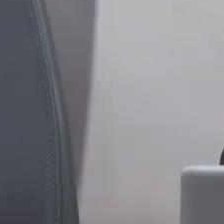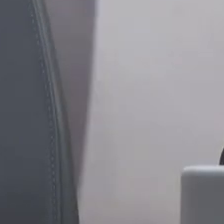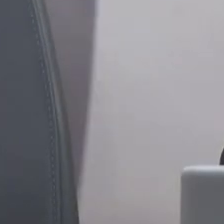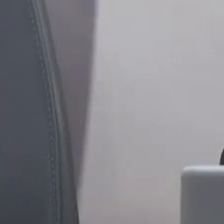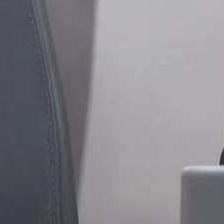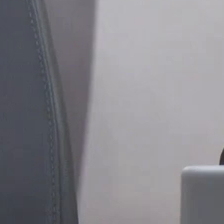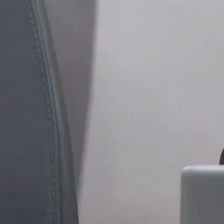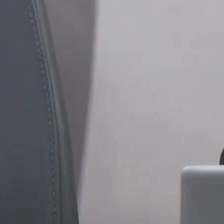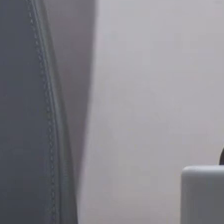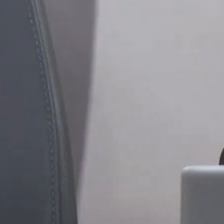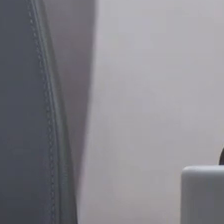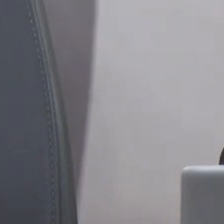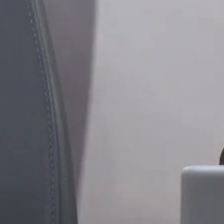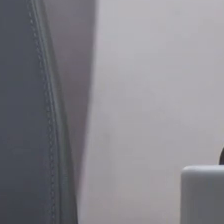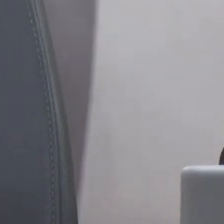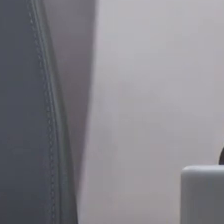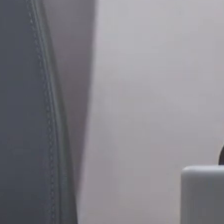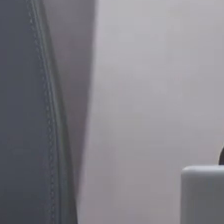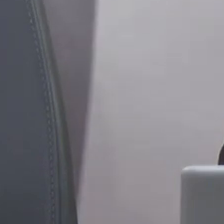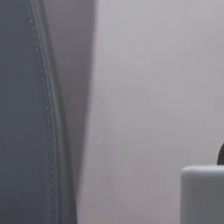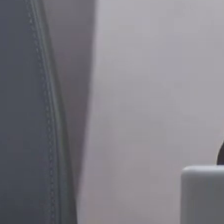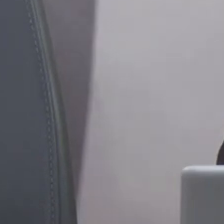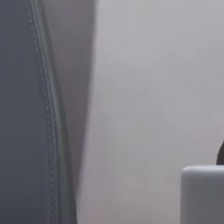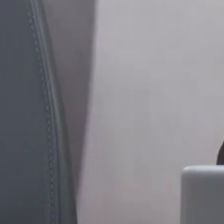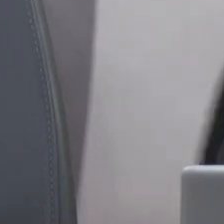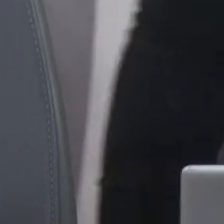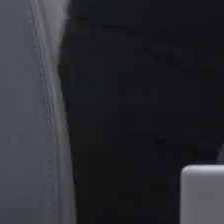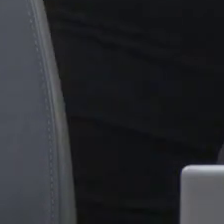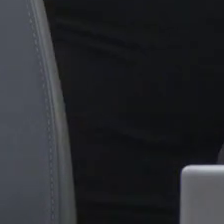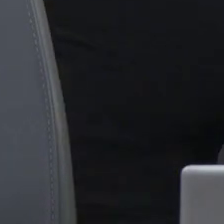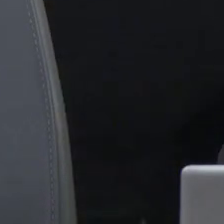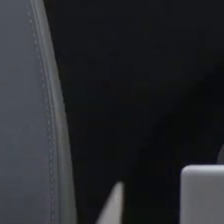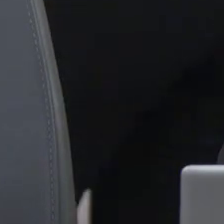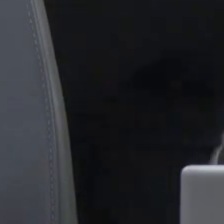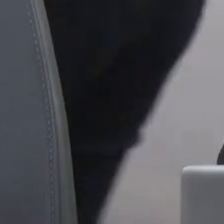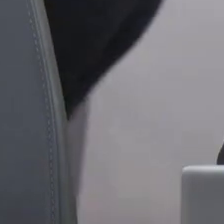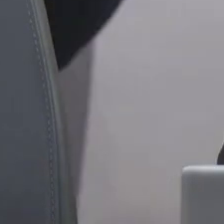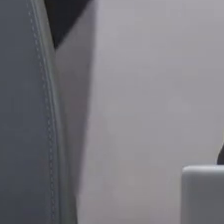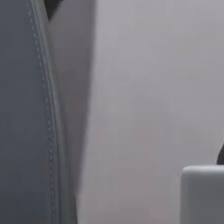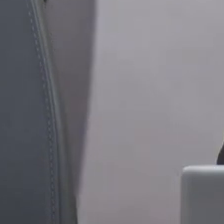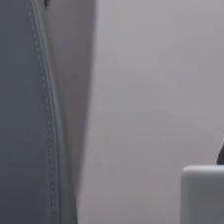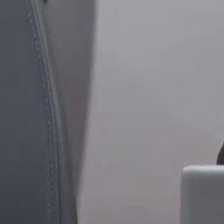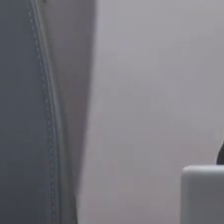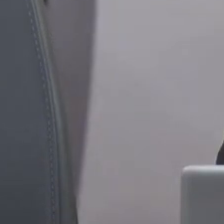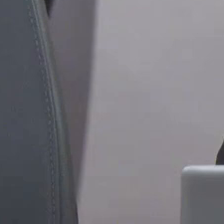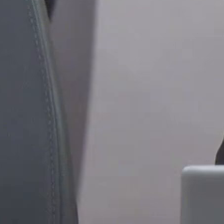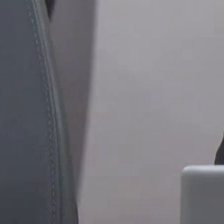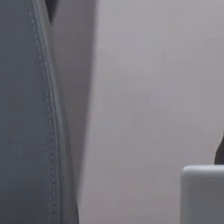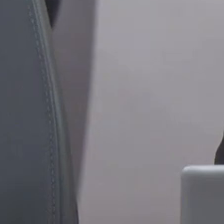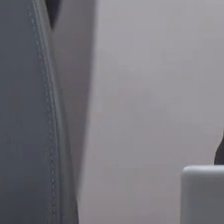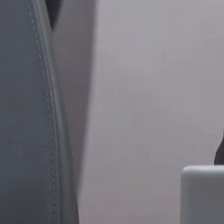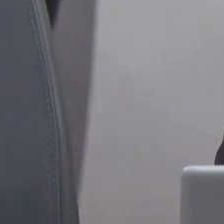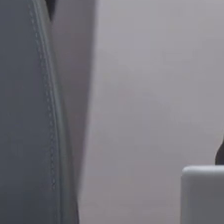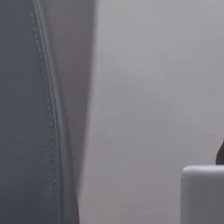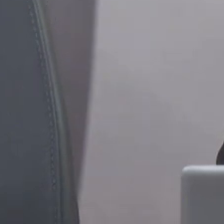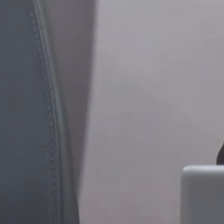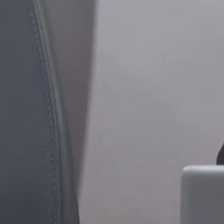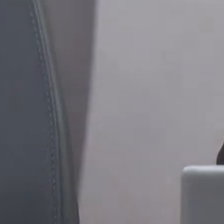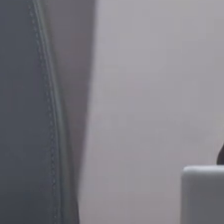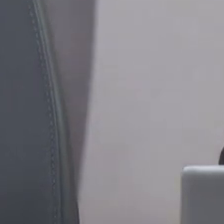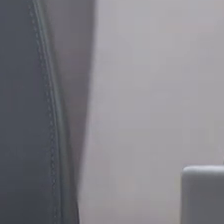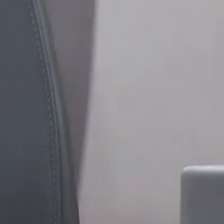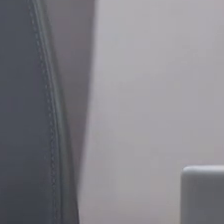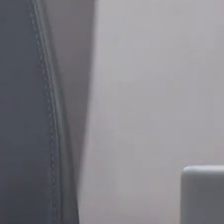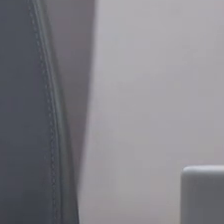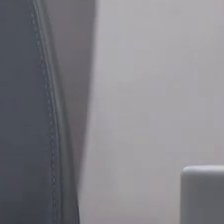pessoas com autismo e as famílias das pessoas com autismo ainda sofrem muito preconceito ainda T muita dificuldade